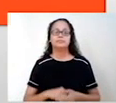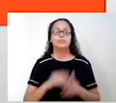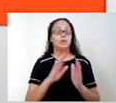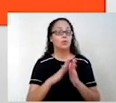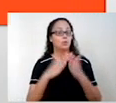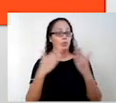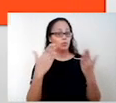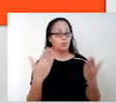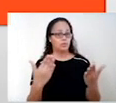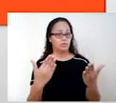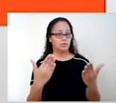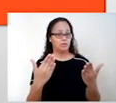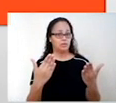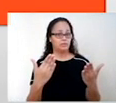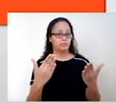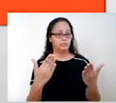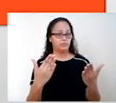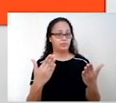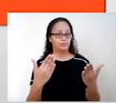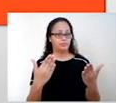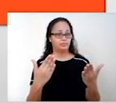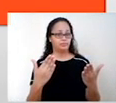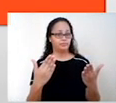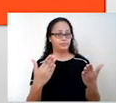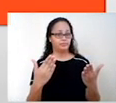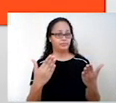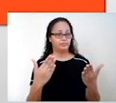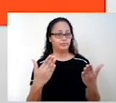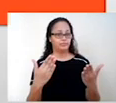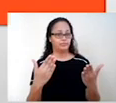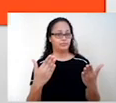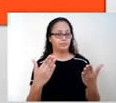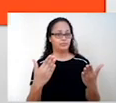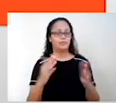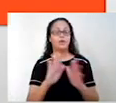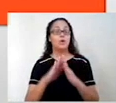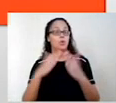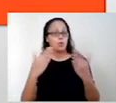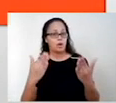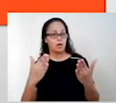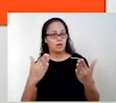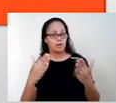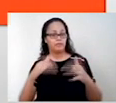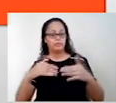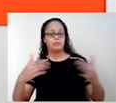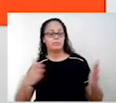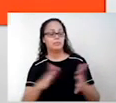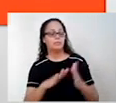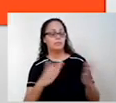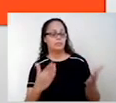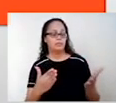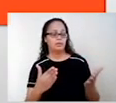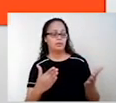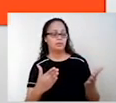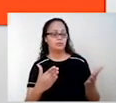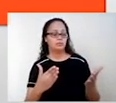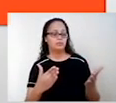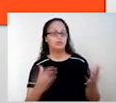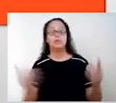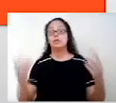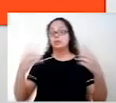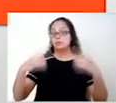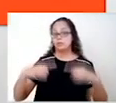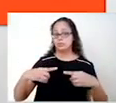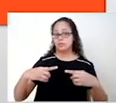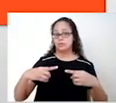está aberto, porque eu tenho a capa, né? E a quarta capa ou contracapa. E note que ele está ao contrário. Então,